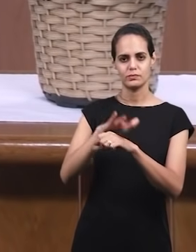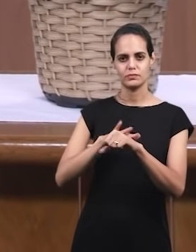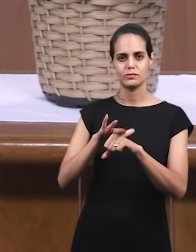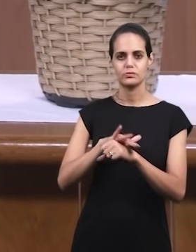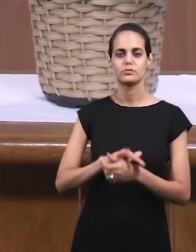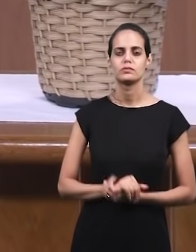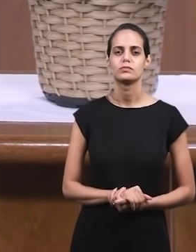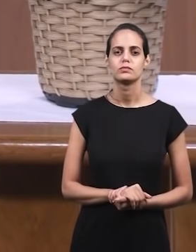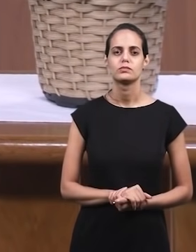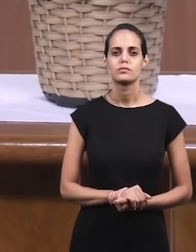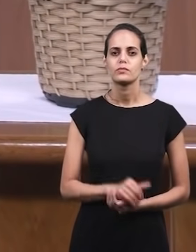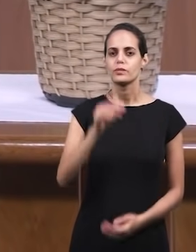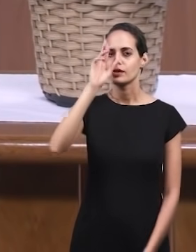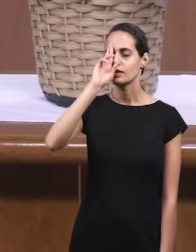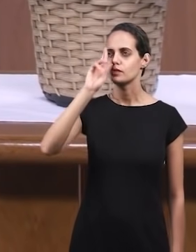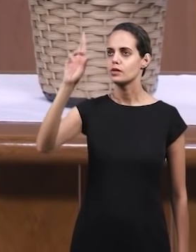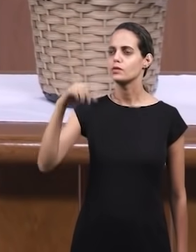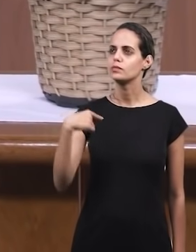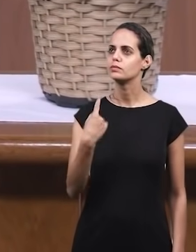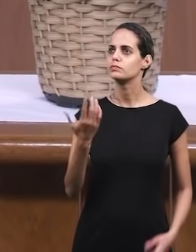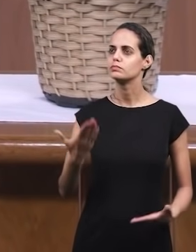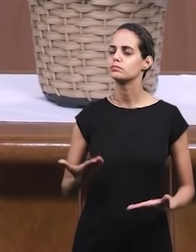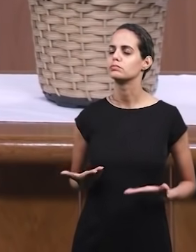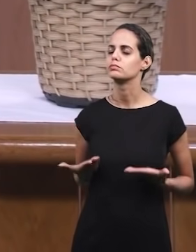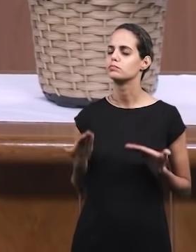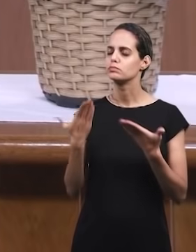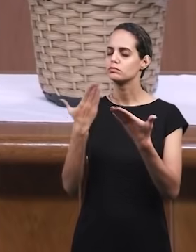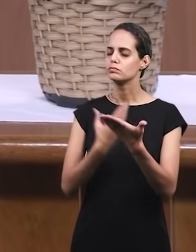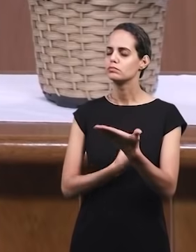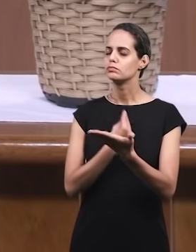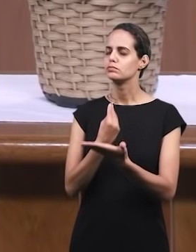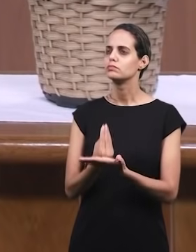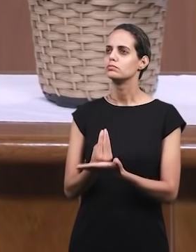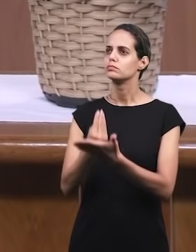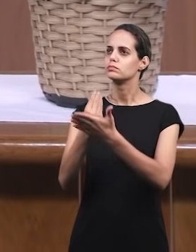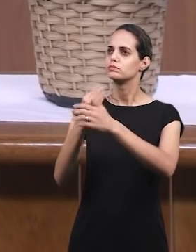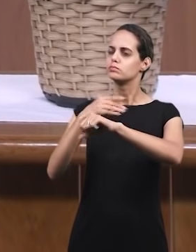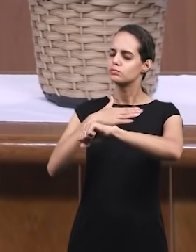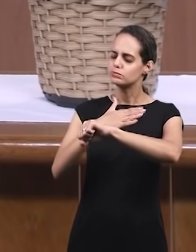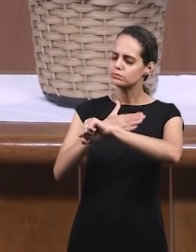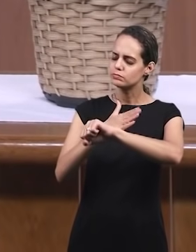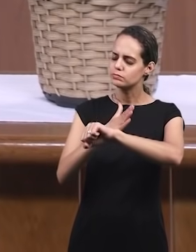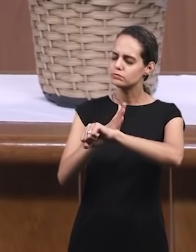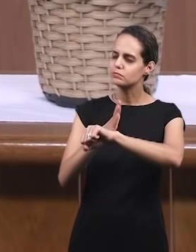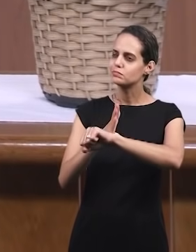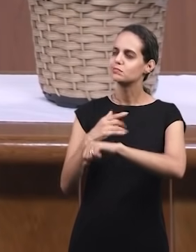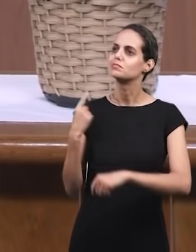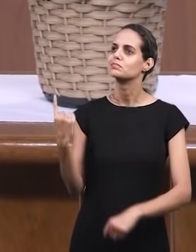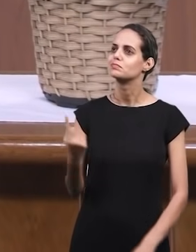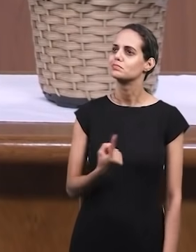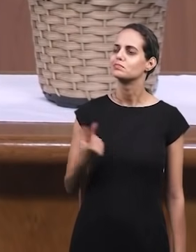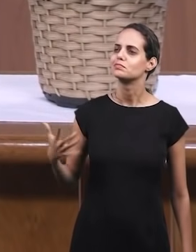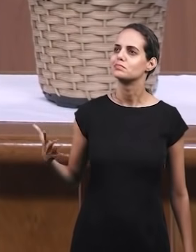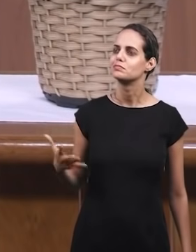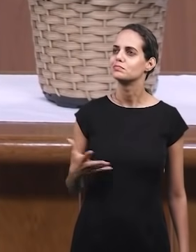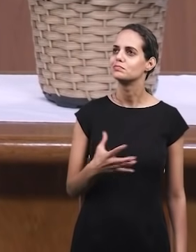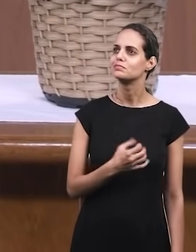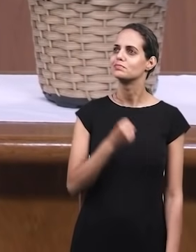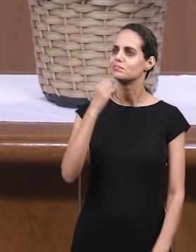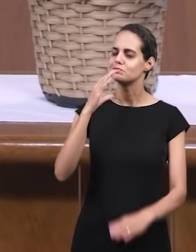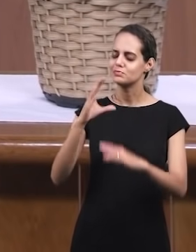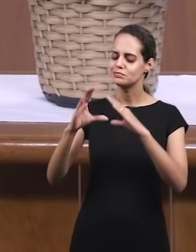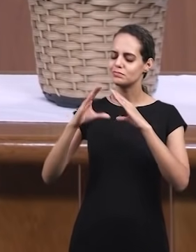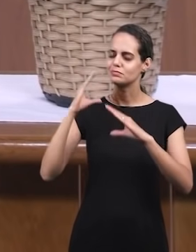agora. Senhor, nós colocamos as nossas vidas diante de Ti, nesse momento em que Te adoramos, em que